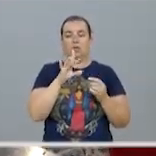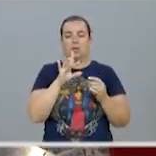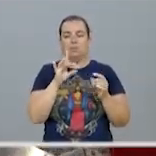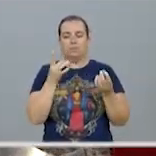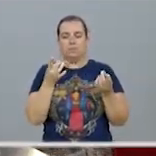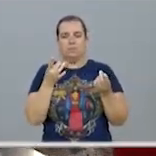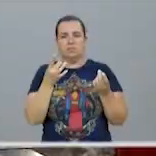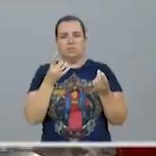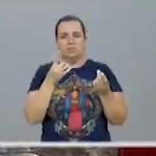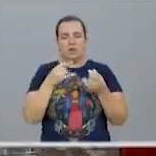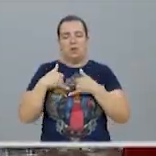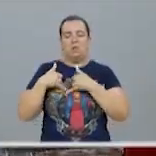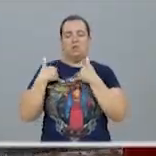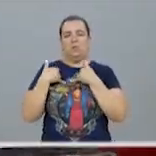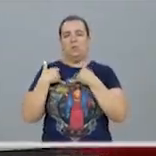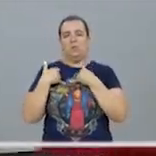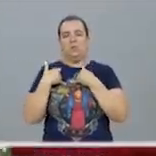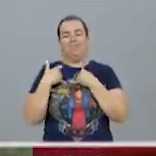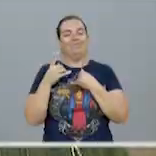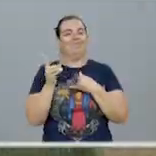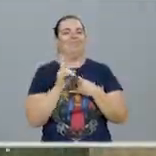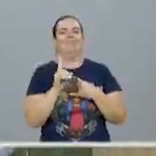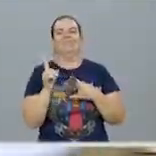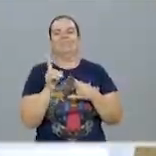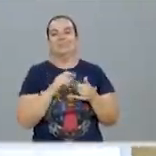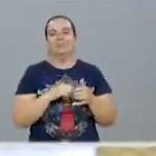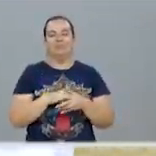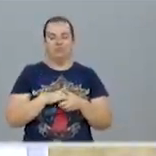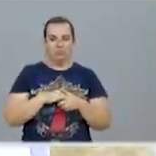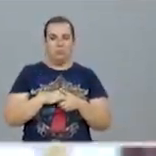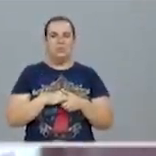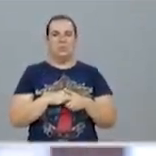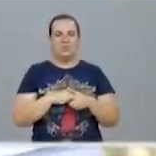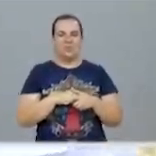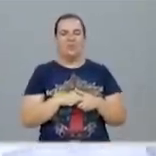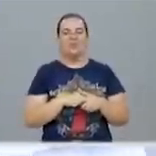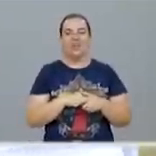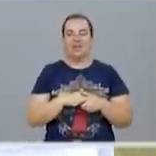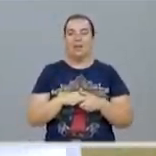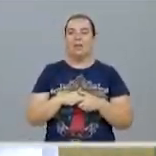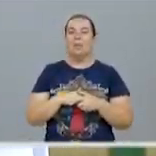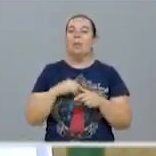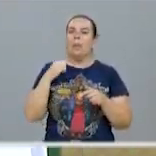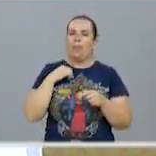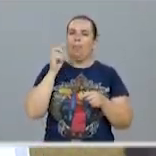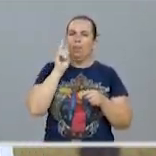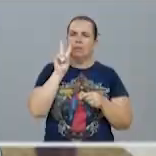nisso a dimensão igreja, eclesial.